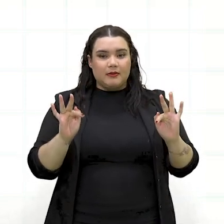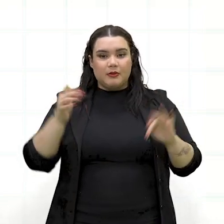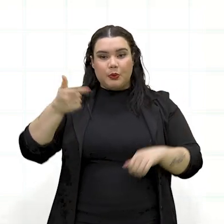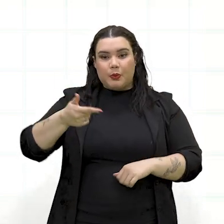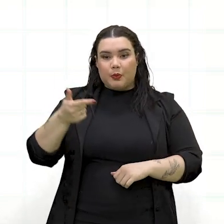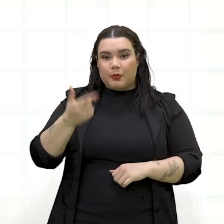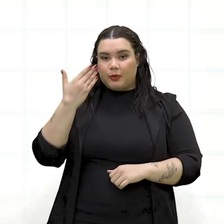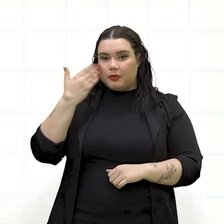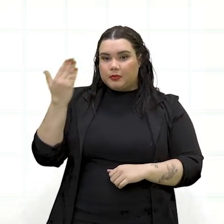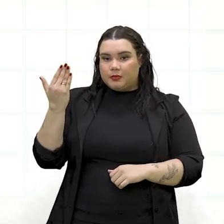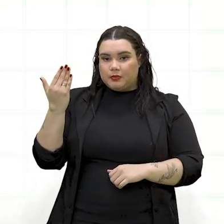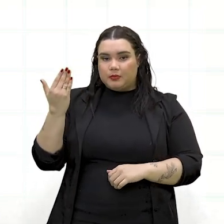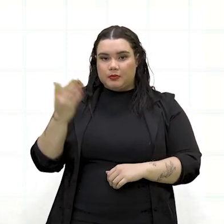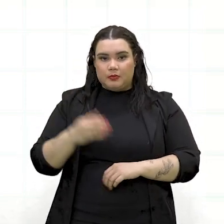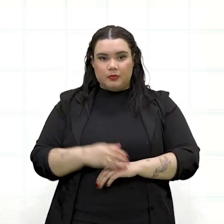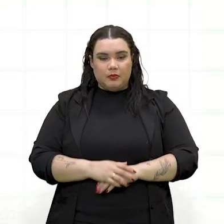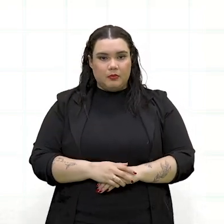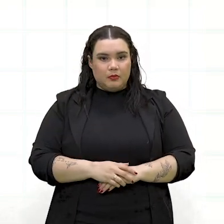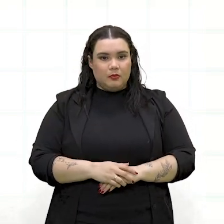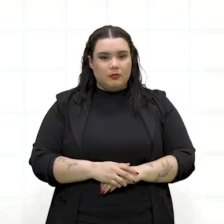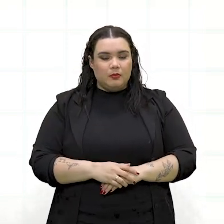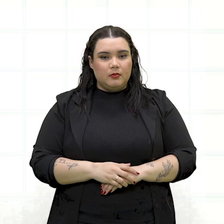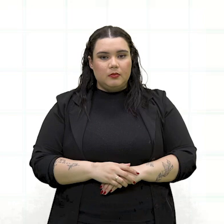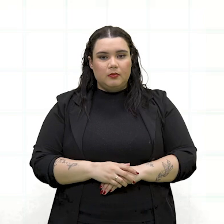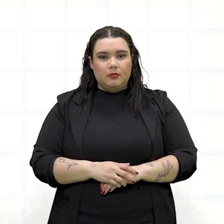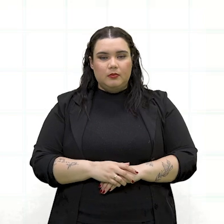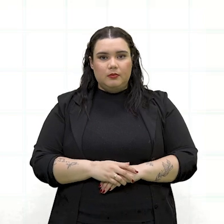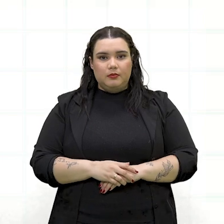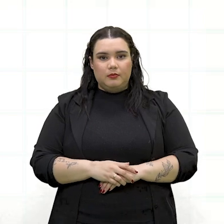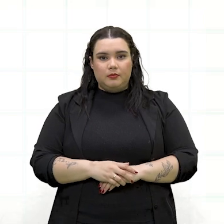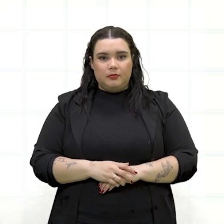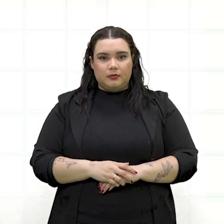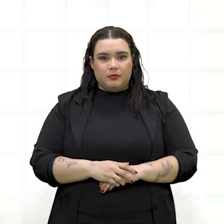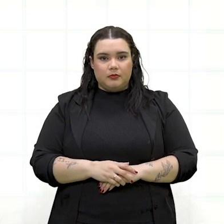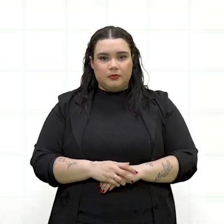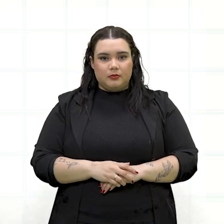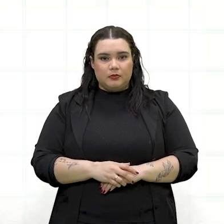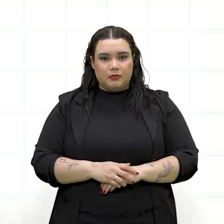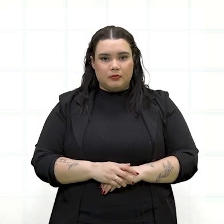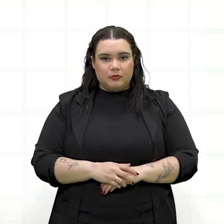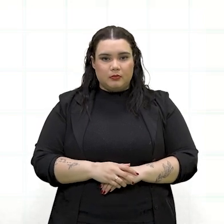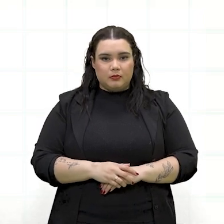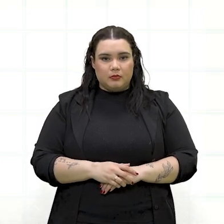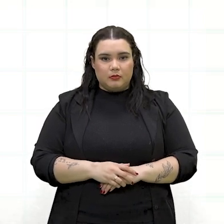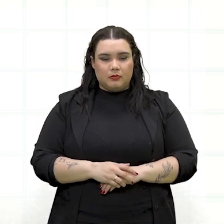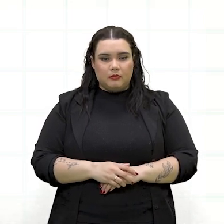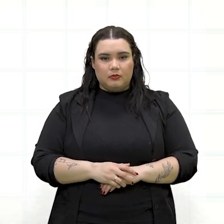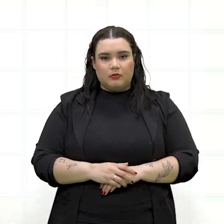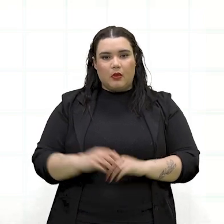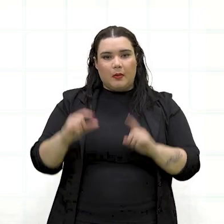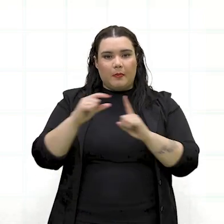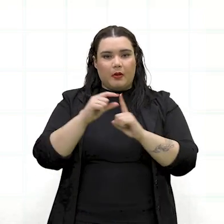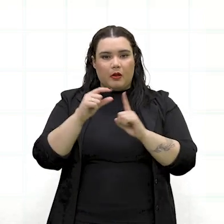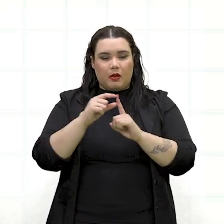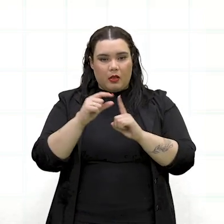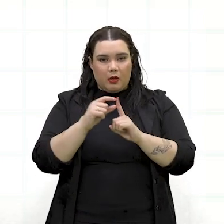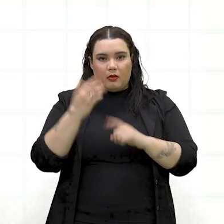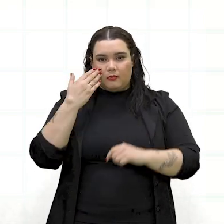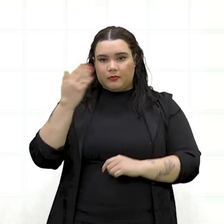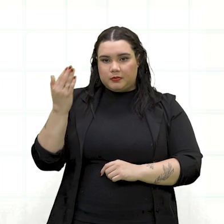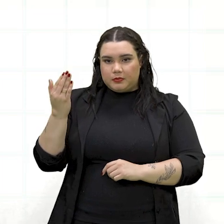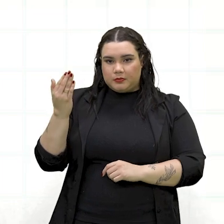Yes! Ao invés de dizer I want a pepperoni pizza, eu vou dizer Can I have a pepperoni